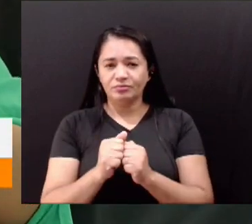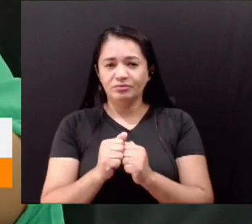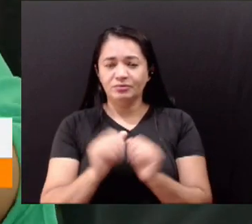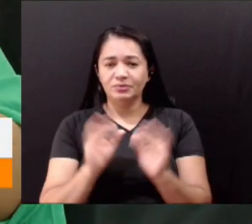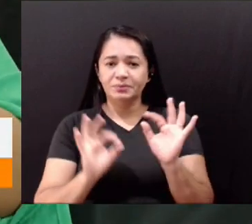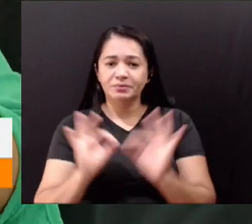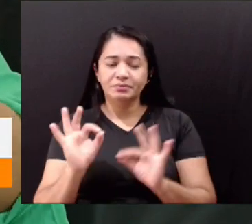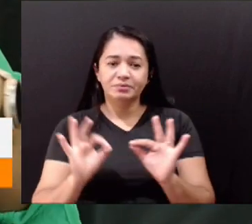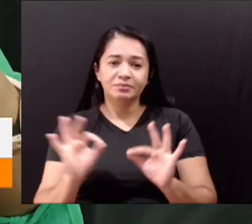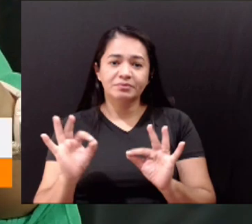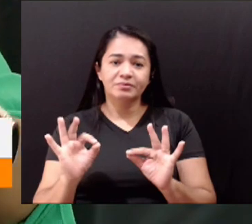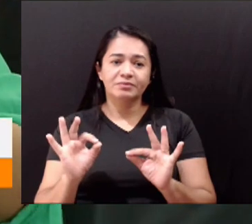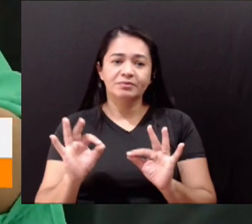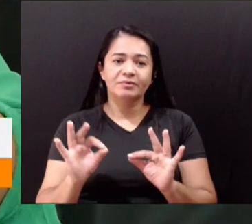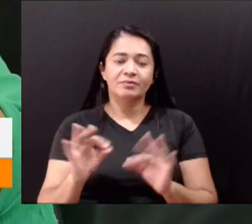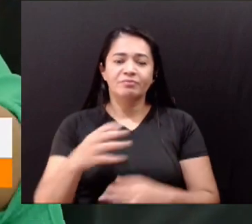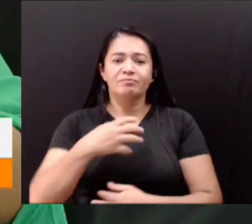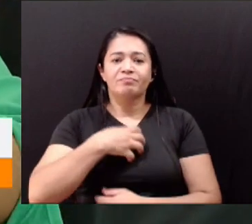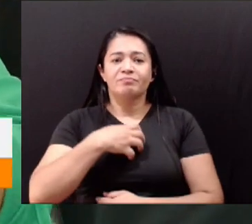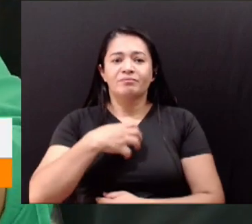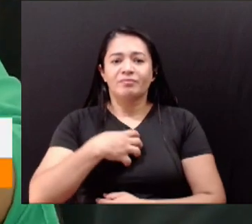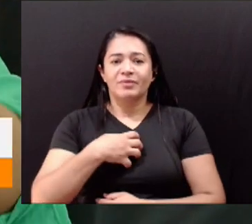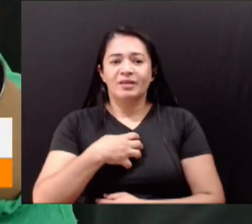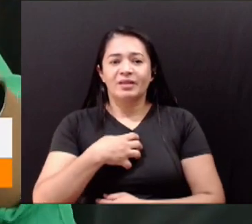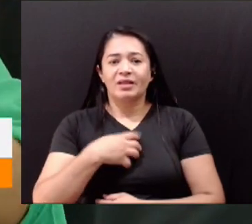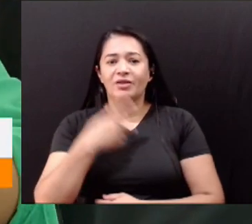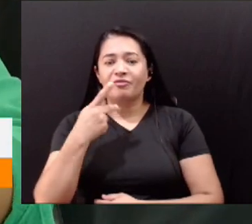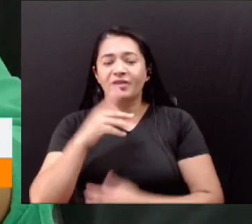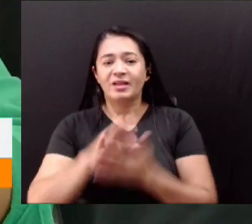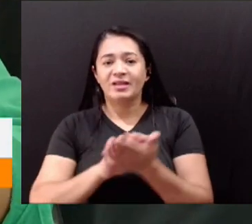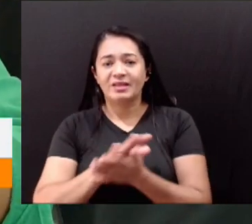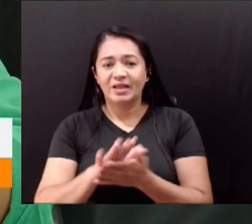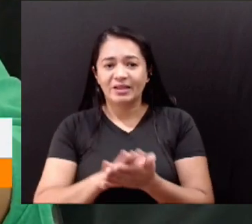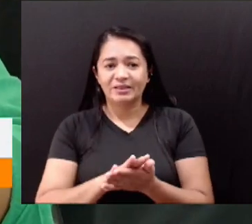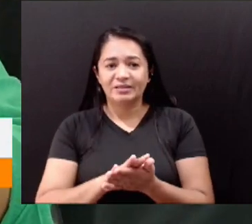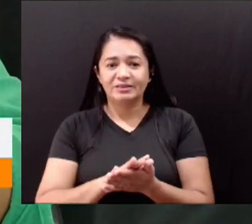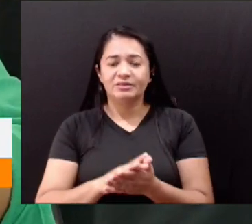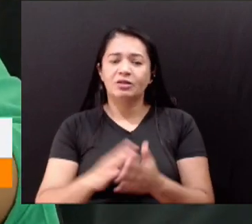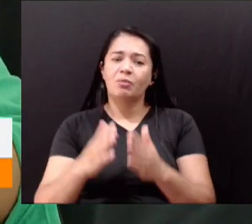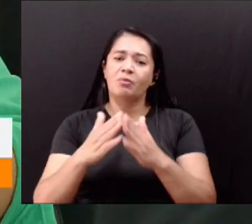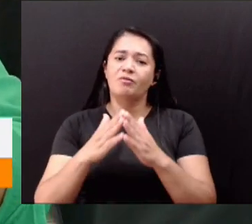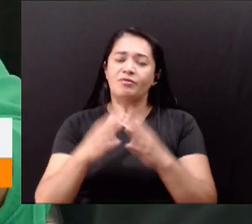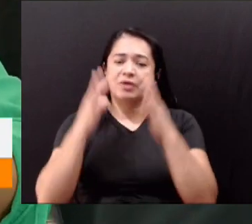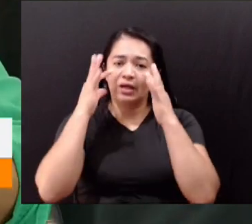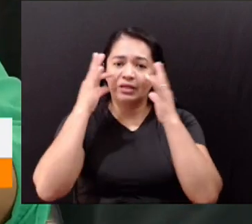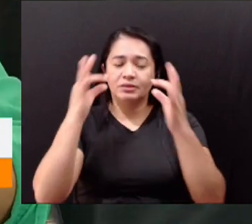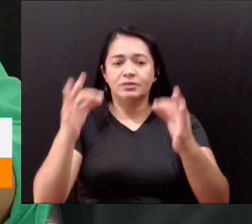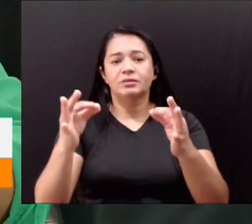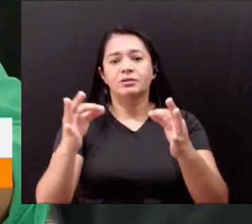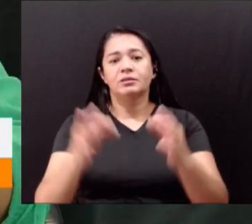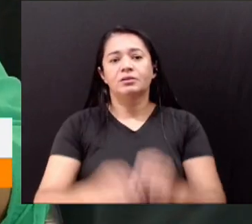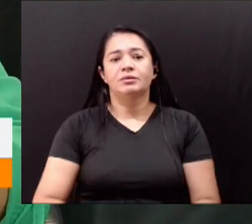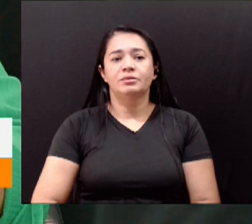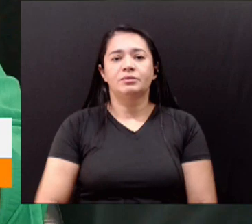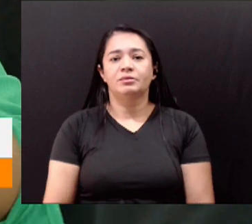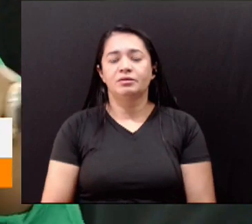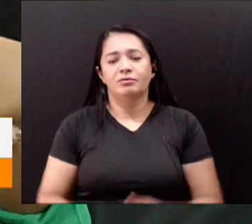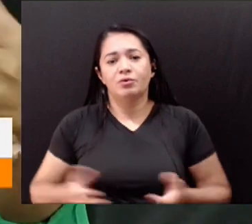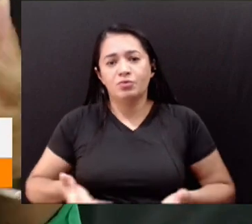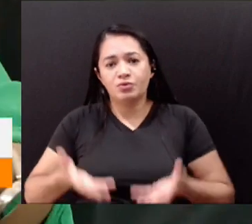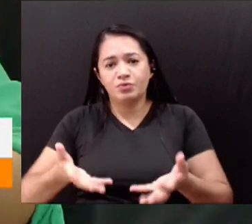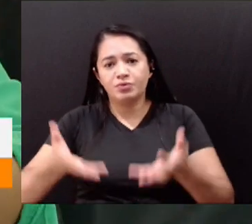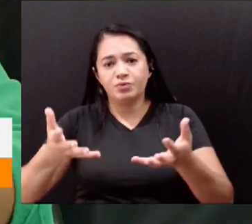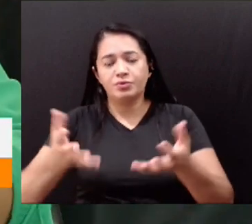uma situação, ela não te fala, mas ela não está legal, então fique atento aos sinais, incentive, né, a